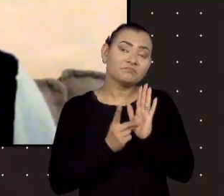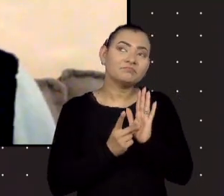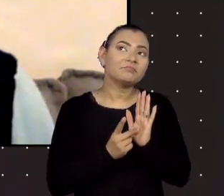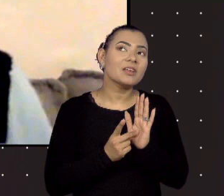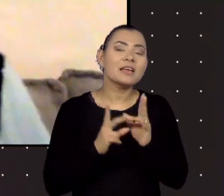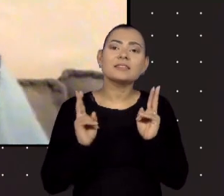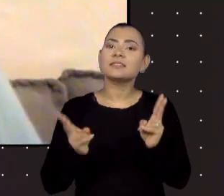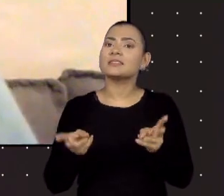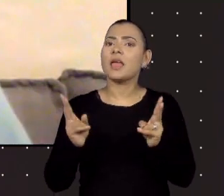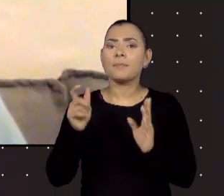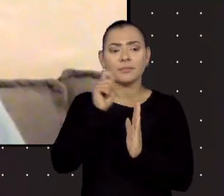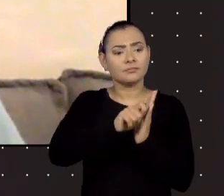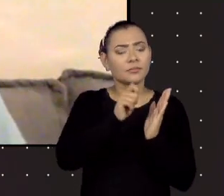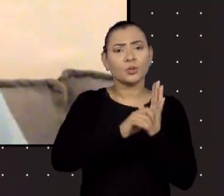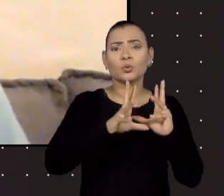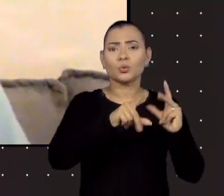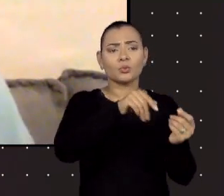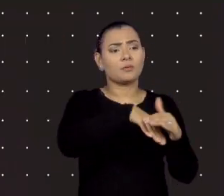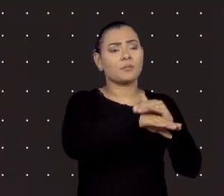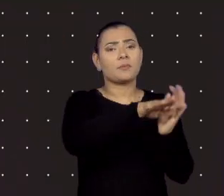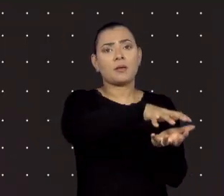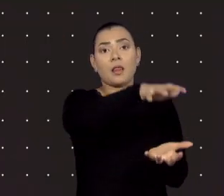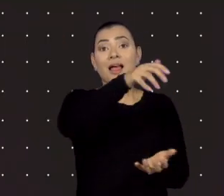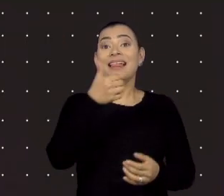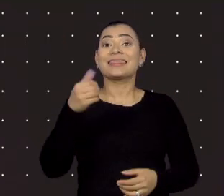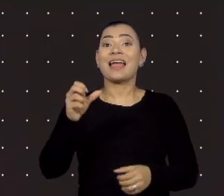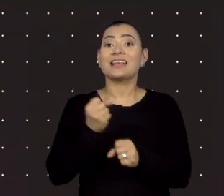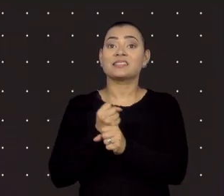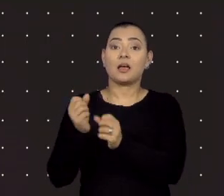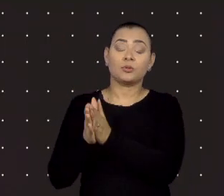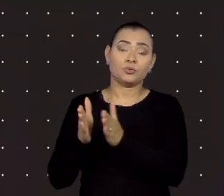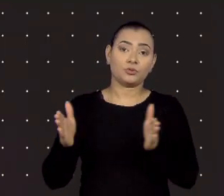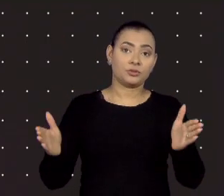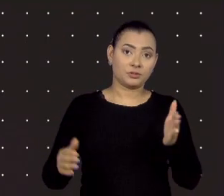todas aquelas matérias, o Zero levou 10 anos para ser